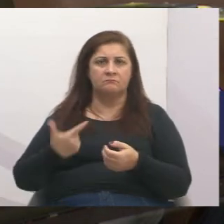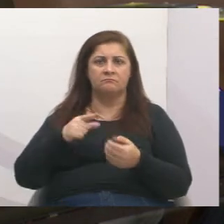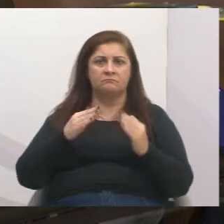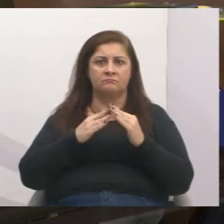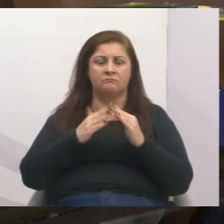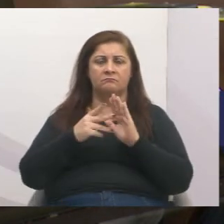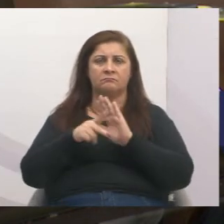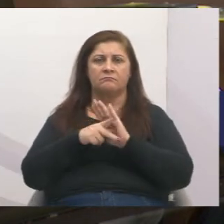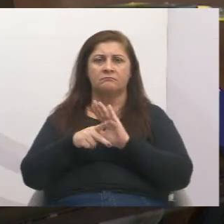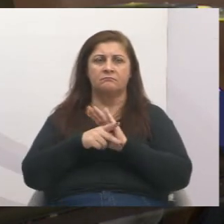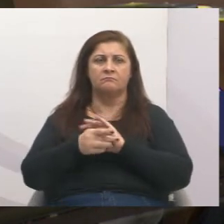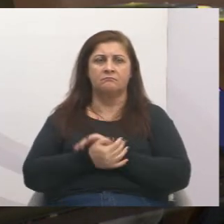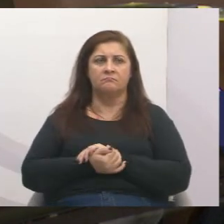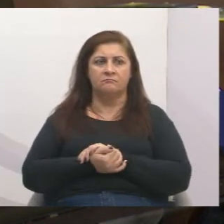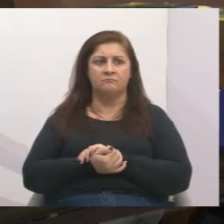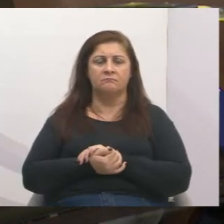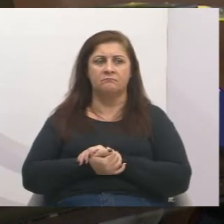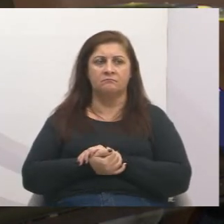aluguel.